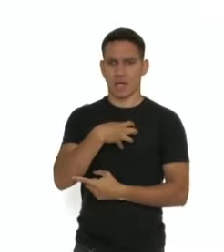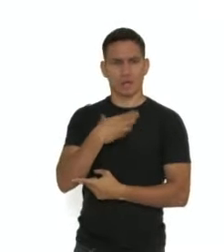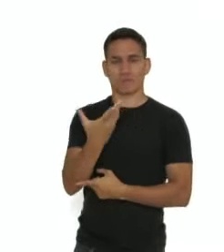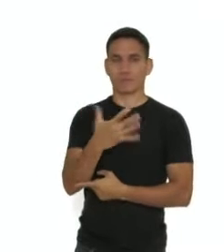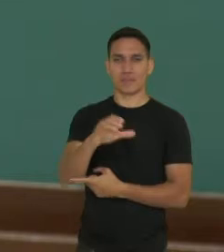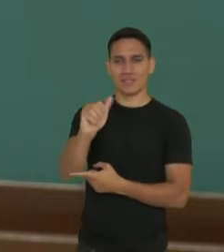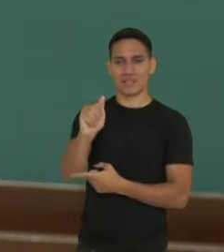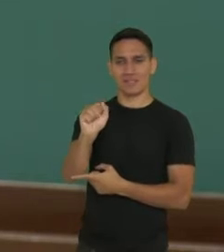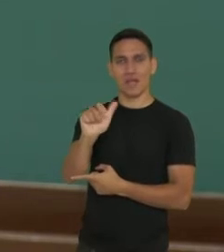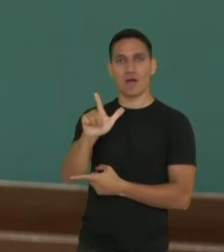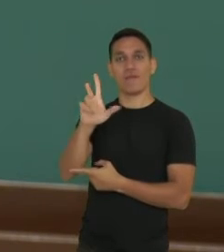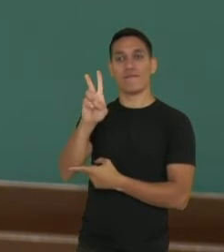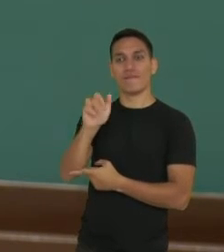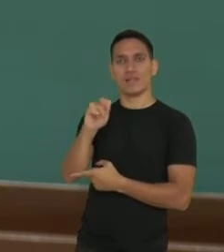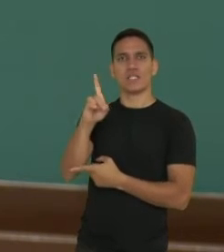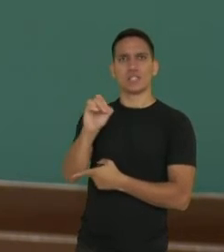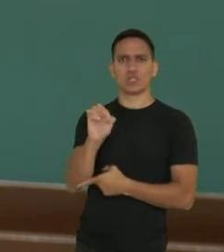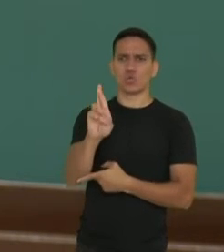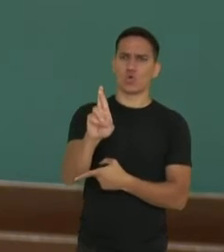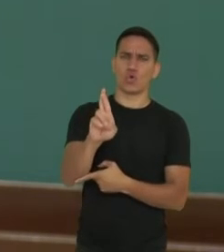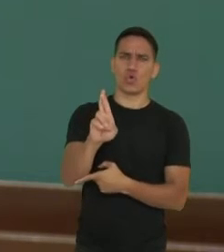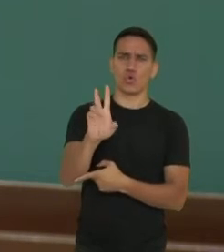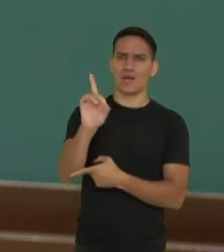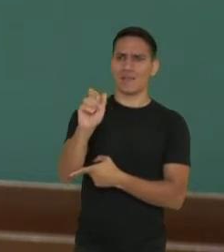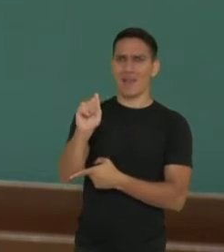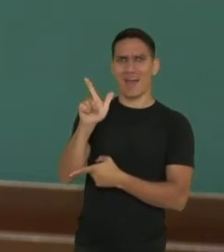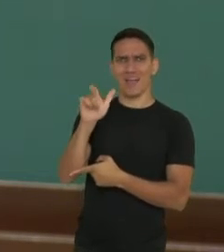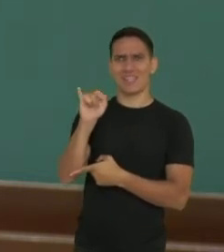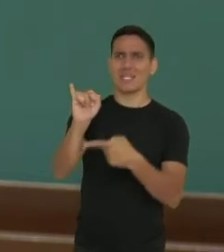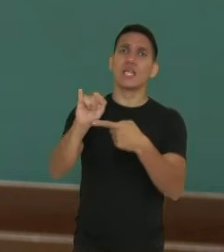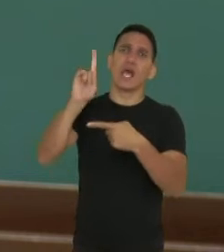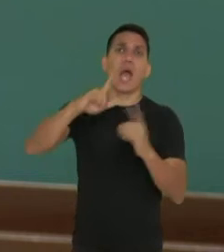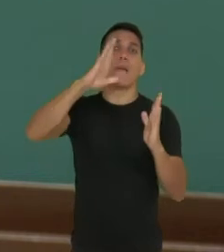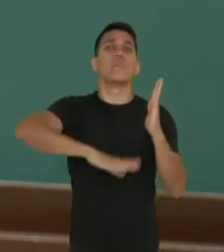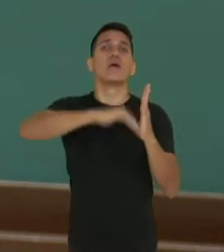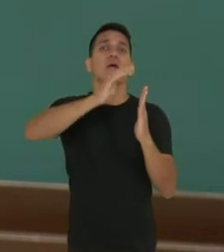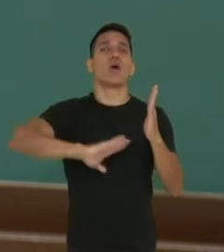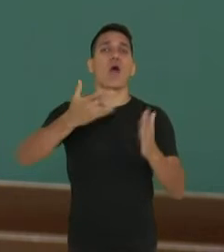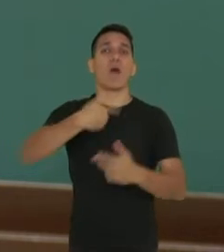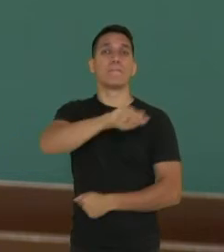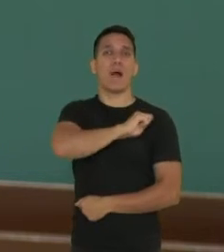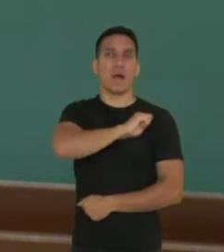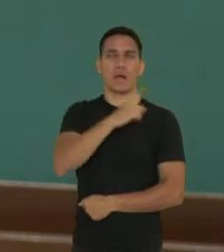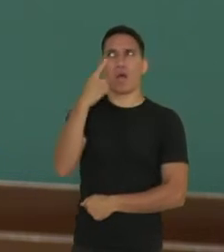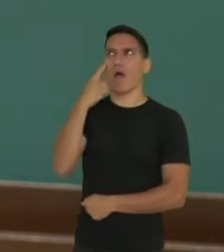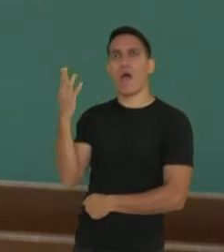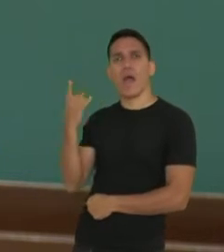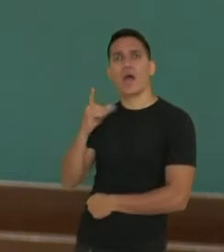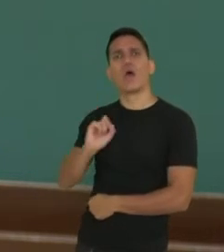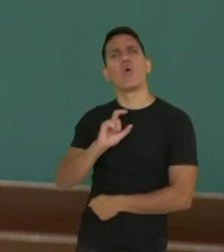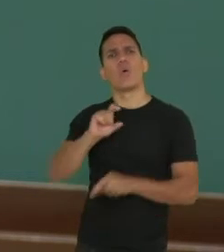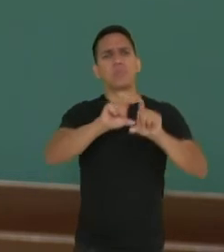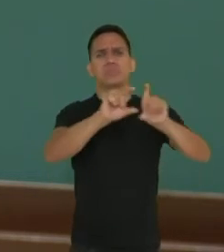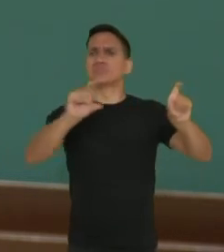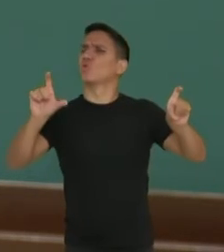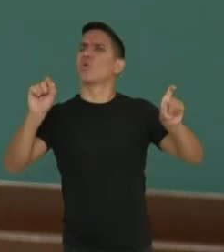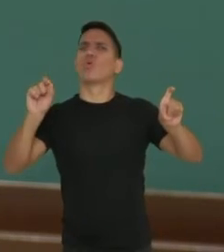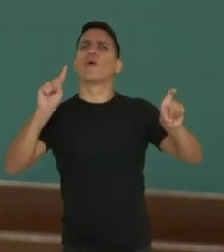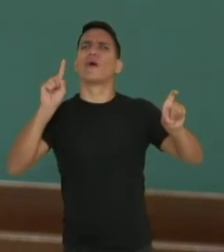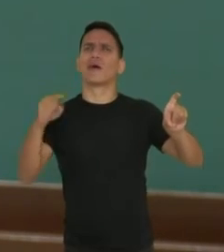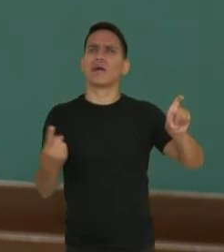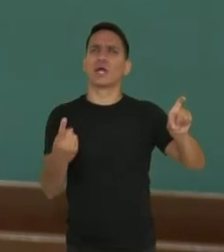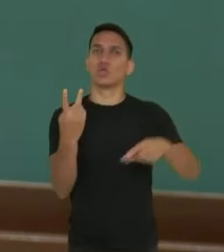que intrigam. Né? Salvador Dalí é um pintor espanhol. E o que nós temos aqui nesse período composto?